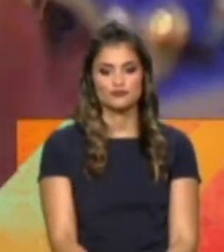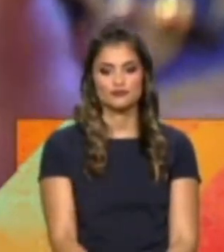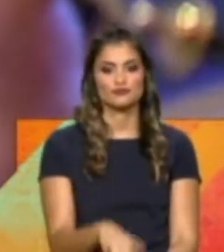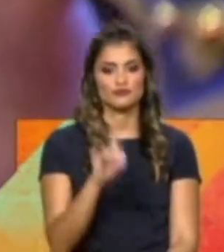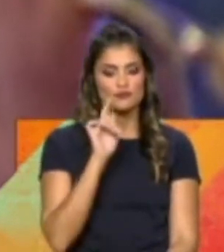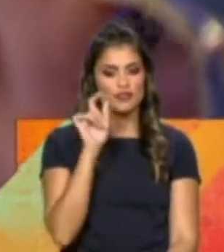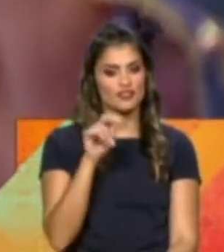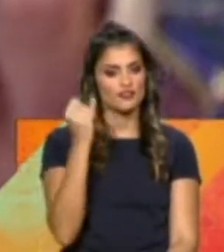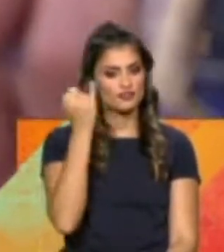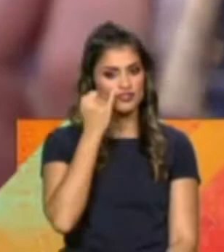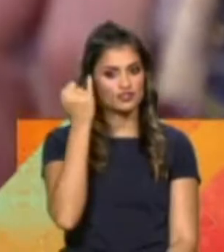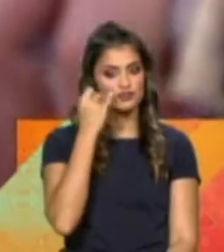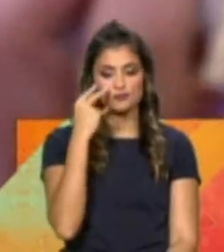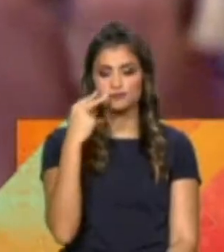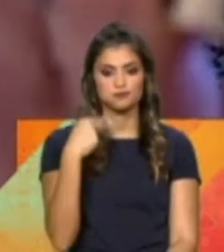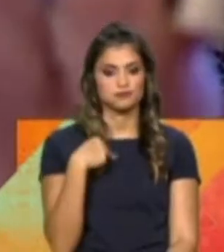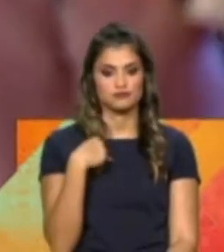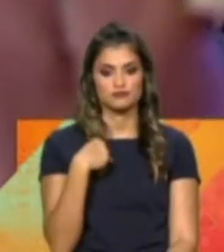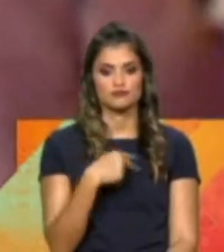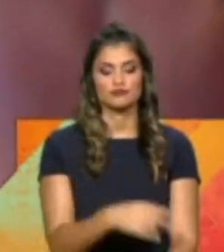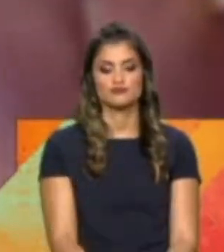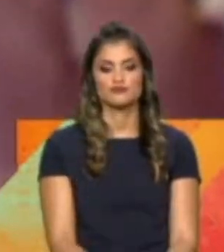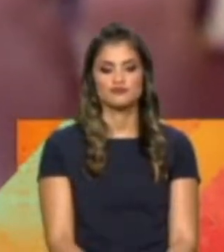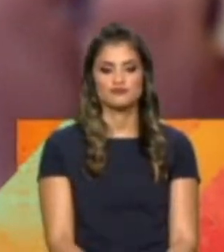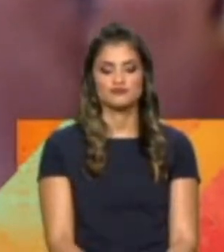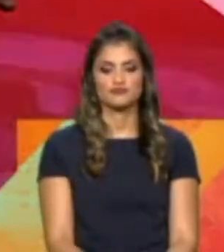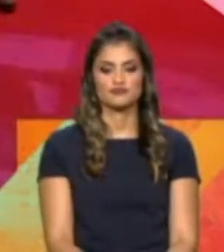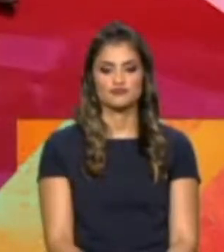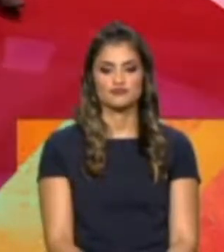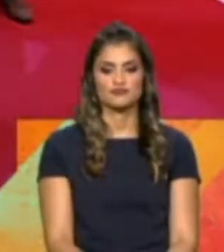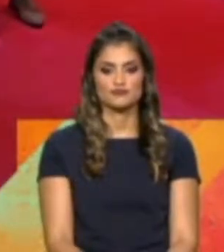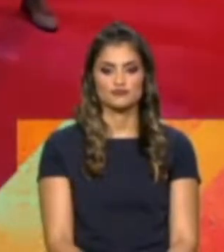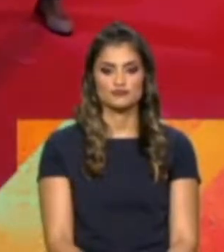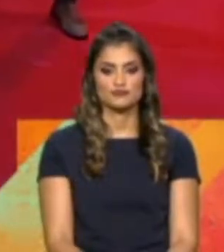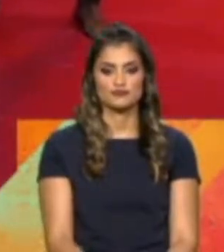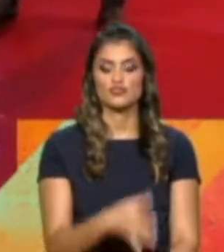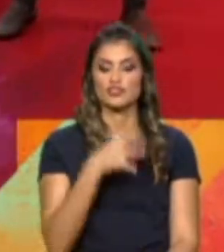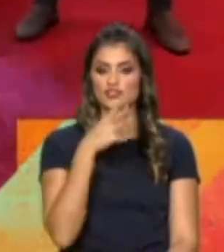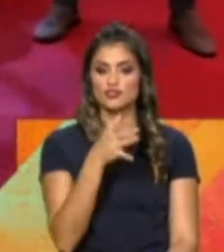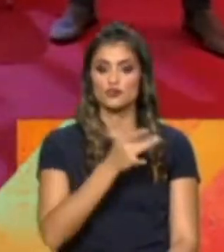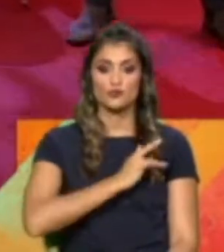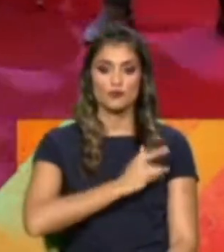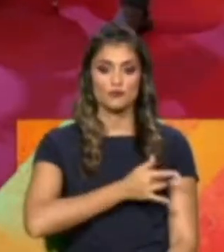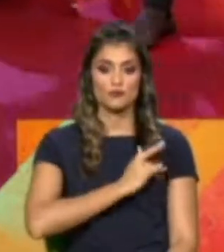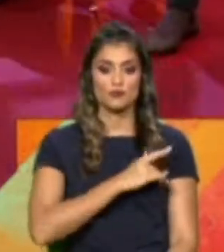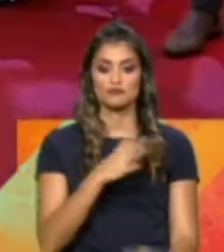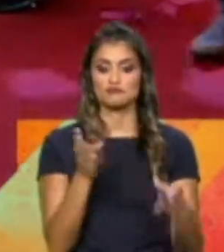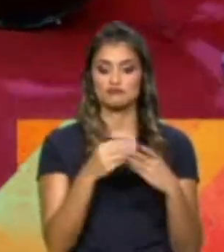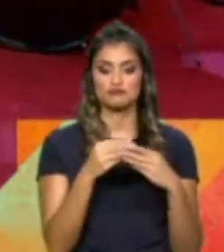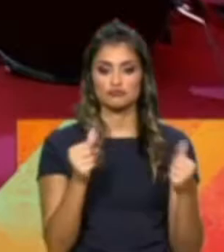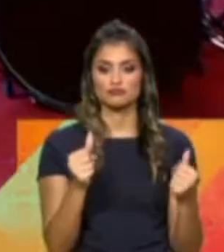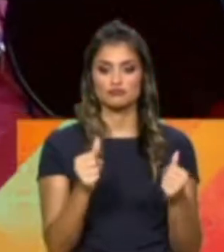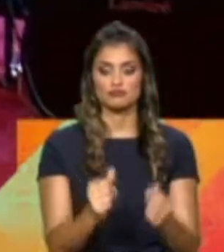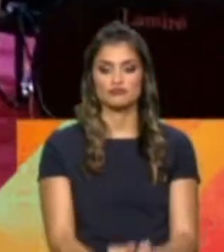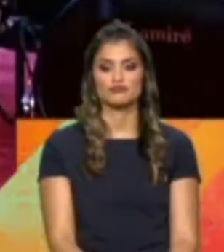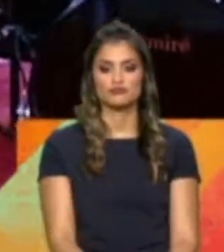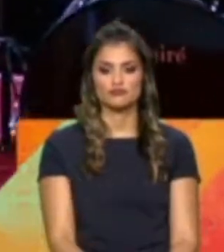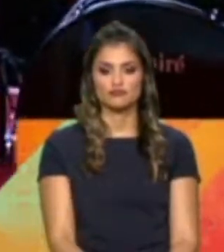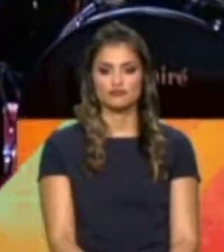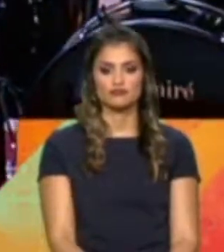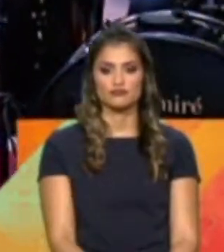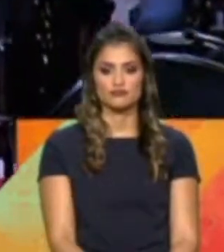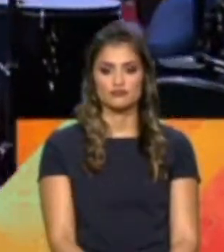Ela finge nem me ver e diz que o amor se foi, mas